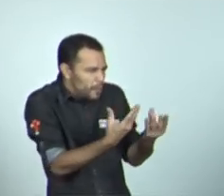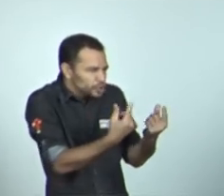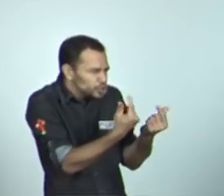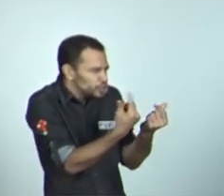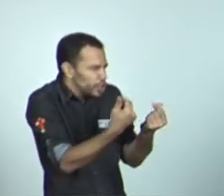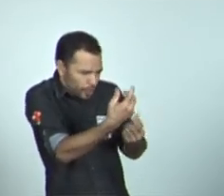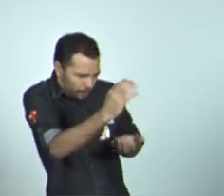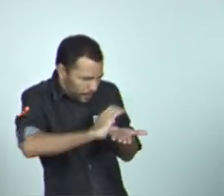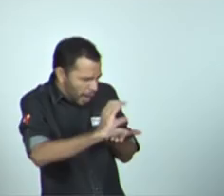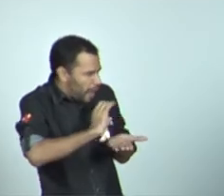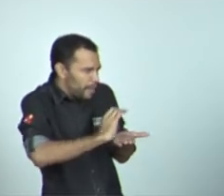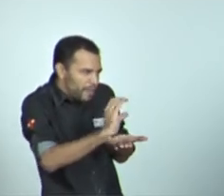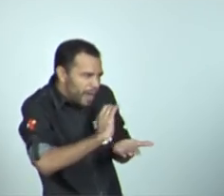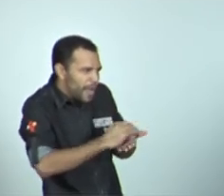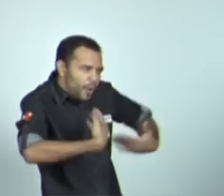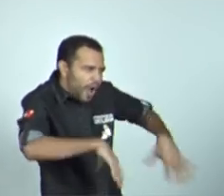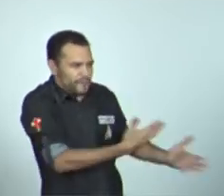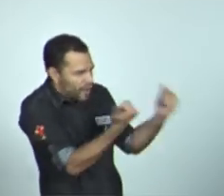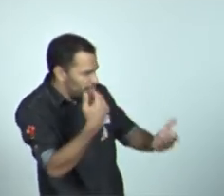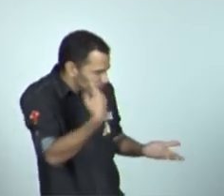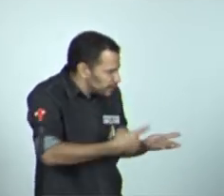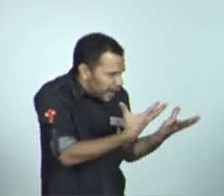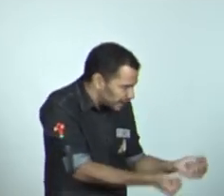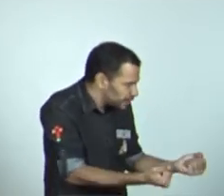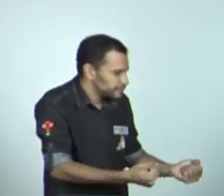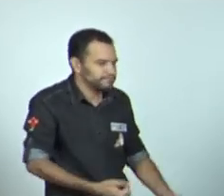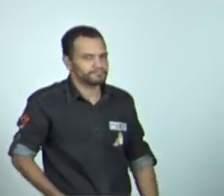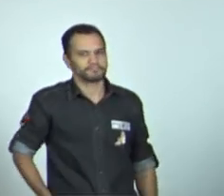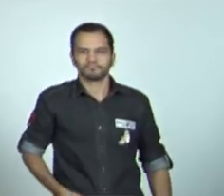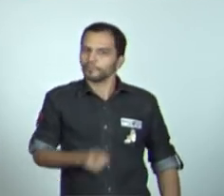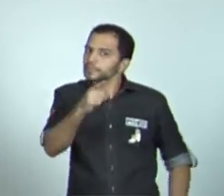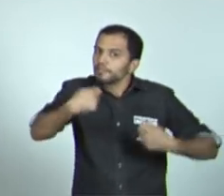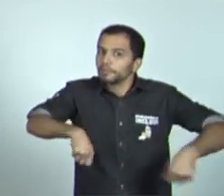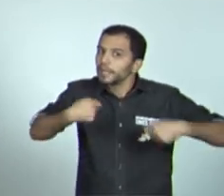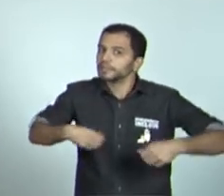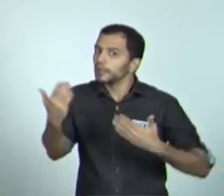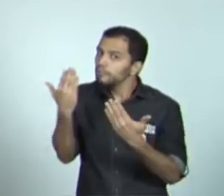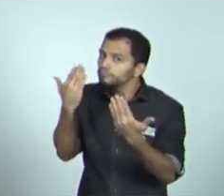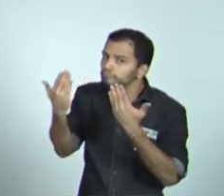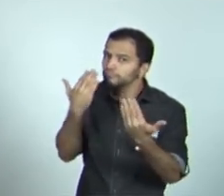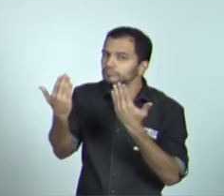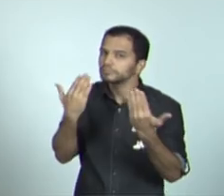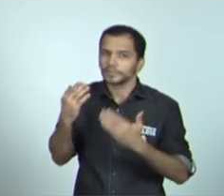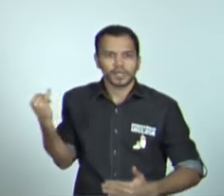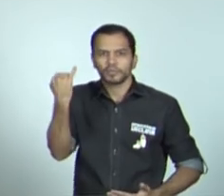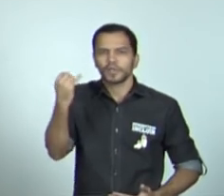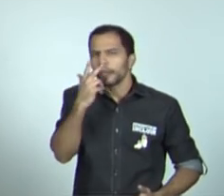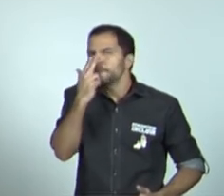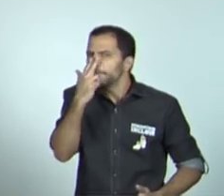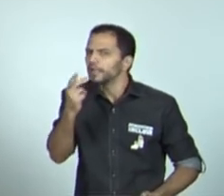toda vez que alguém tenta procurar por ser uma coisa muito forte a sua ganância para você acreditar naquilo que tá na cara até